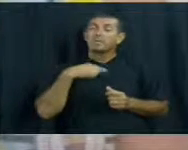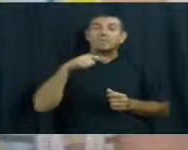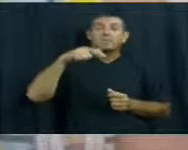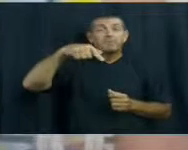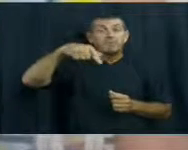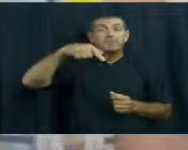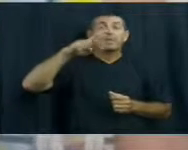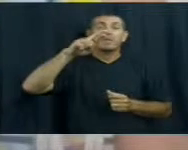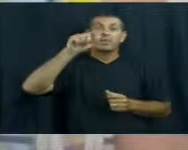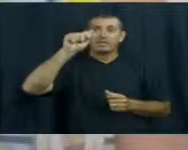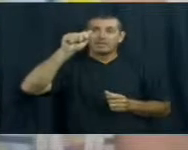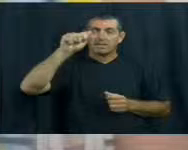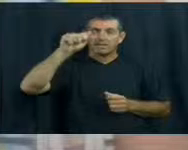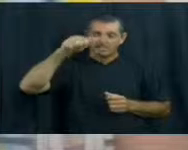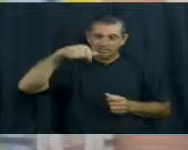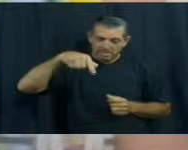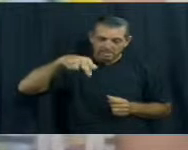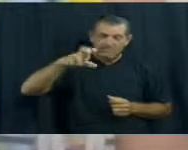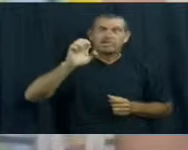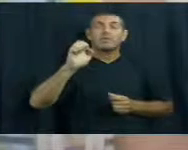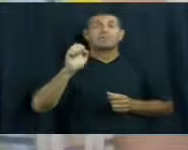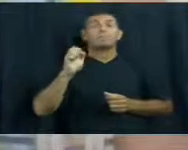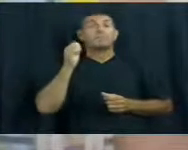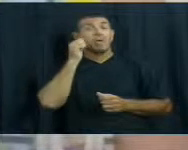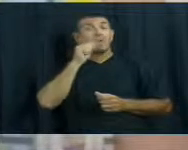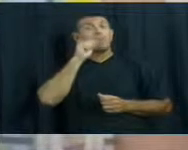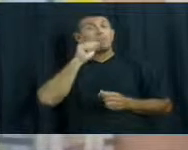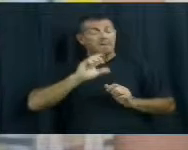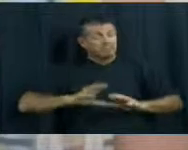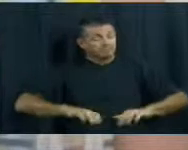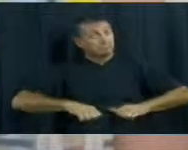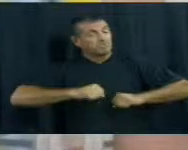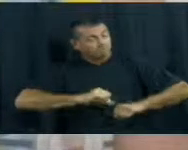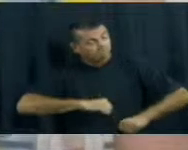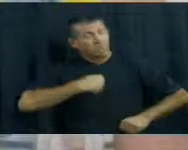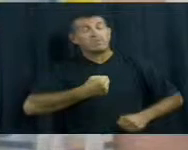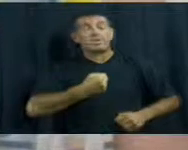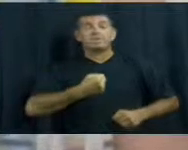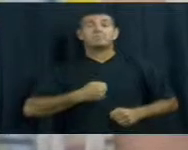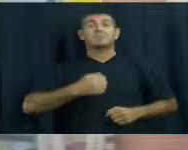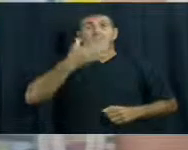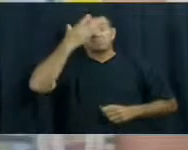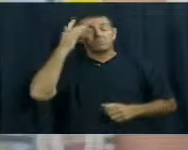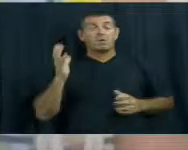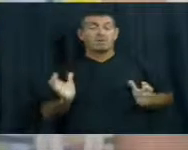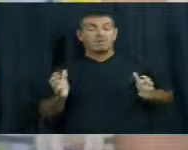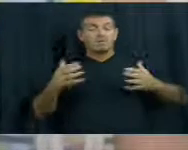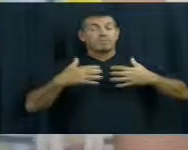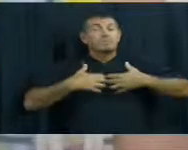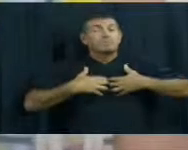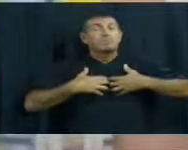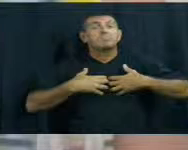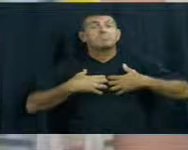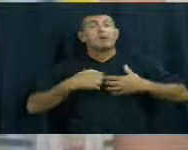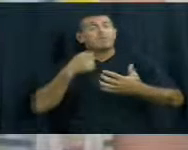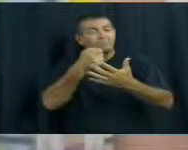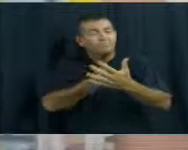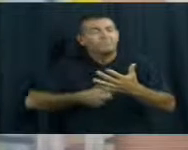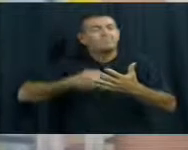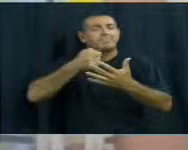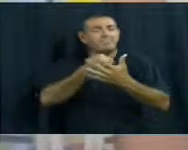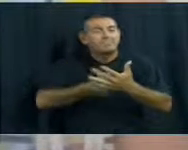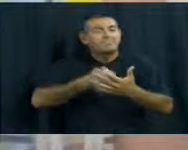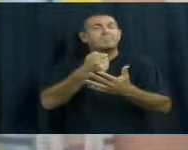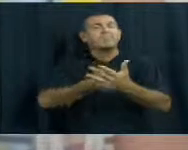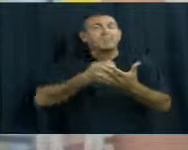líder da Associação Mães Coragem, Associação de Pessoas com Autismo em Cabo Frio, e lutadora nessa causa,